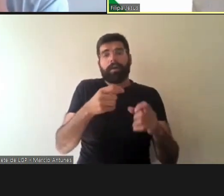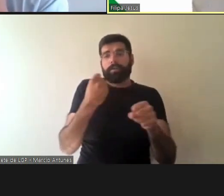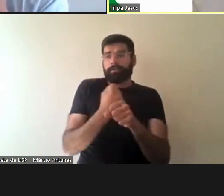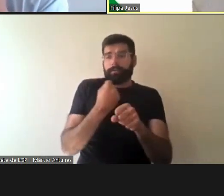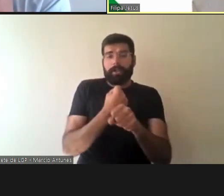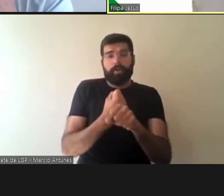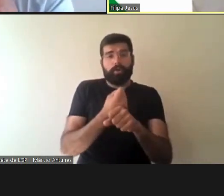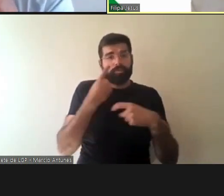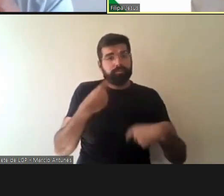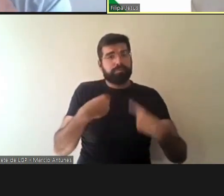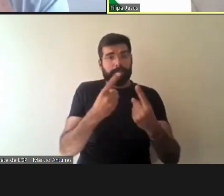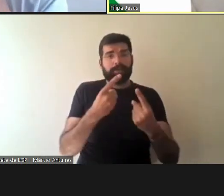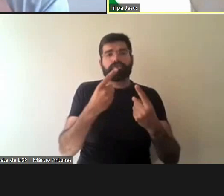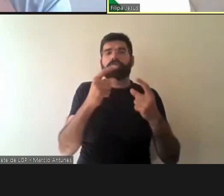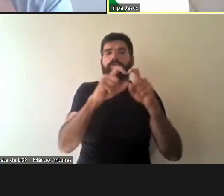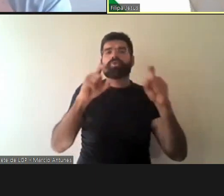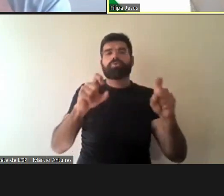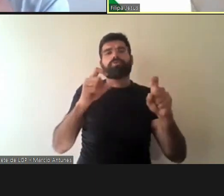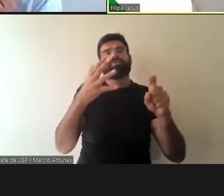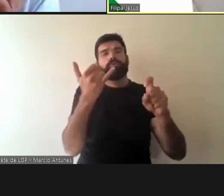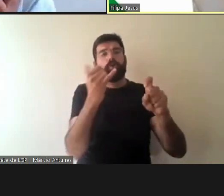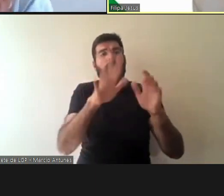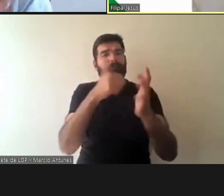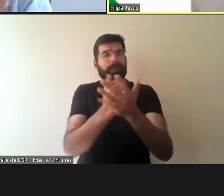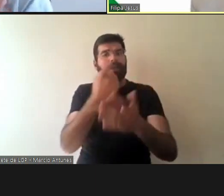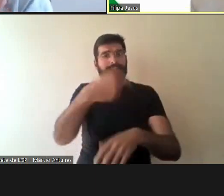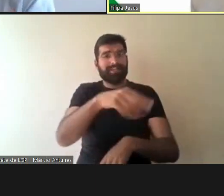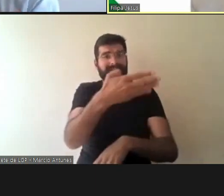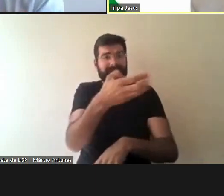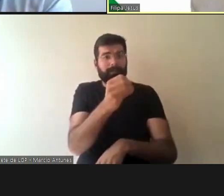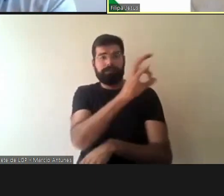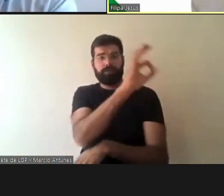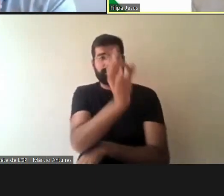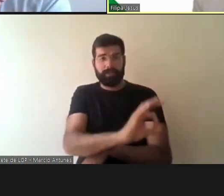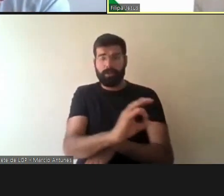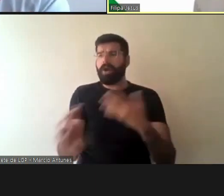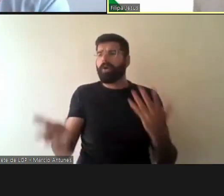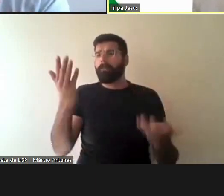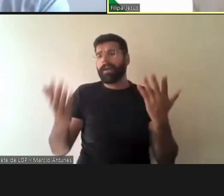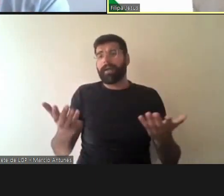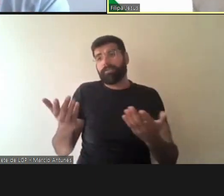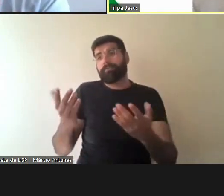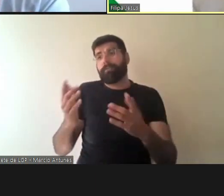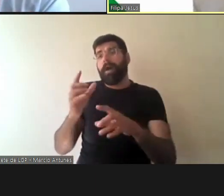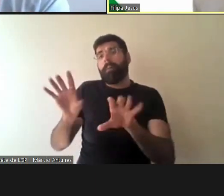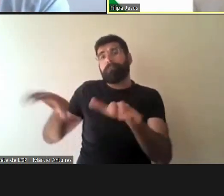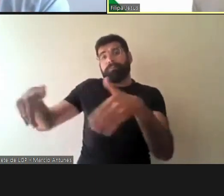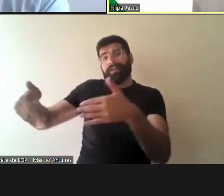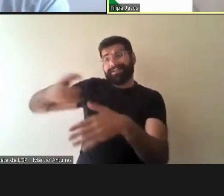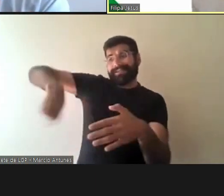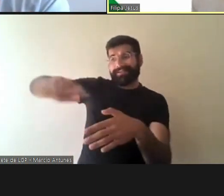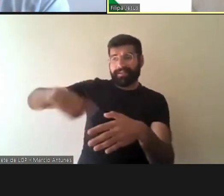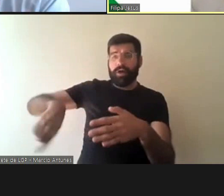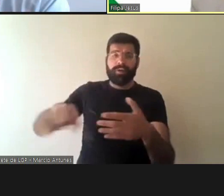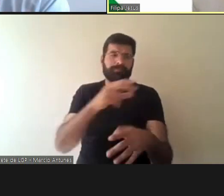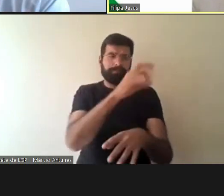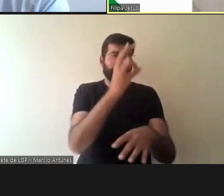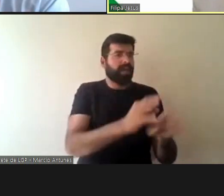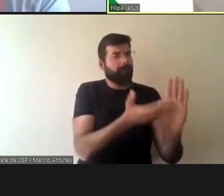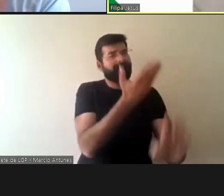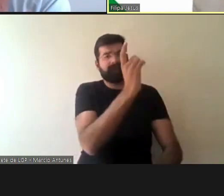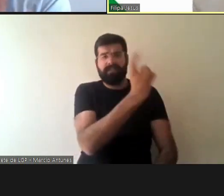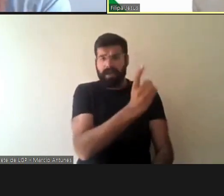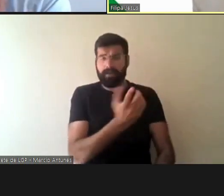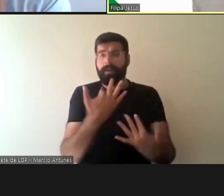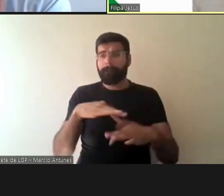tinham o 12º ano. Isto, comparado com o restante da população, é de facto bastante mais elevada esta percentagem. Ainda assim, há uma